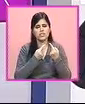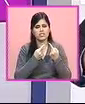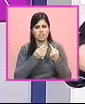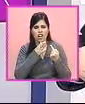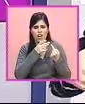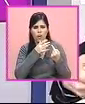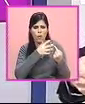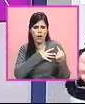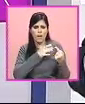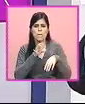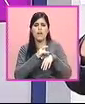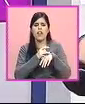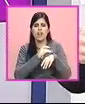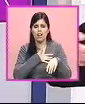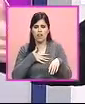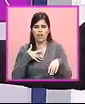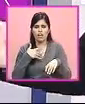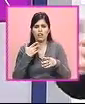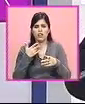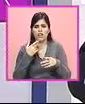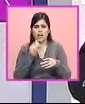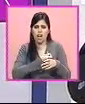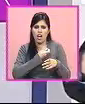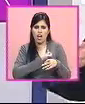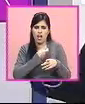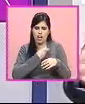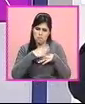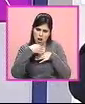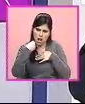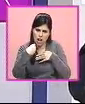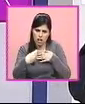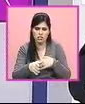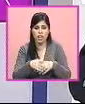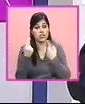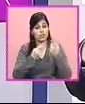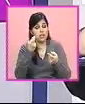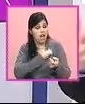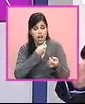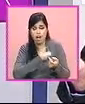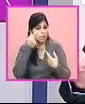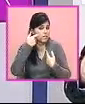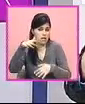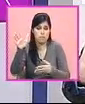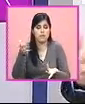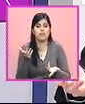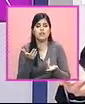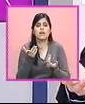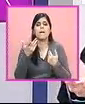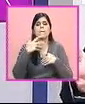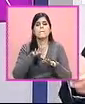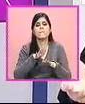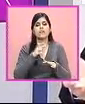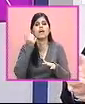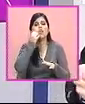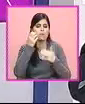uma pigmentação da pele que às vezes fica por um período prolongado, até pode ficar para a vida toda, mas a pessoa normalmente fica sem